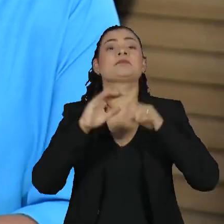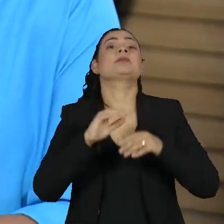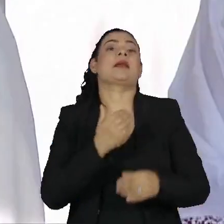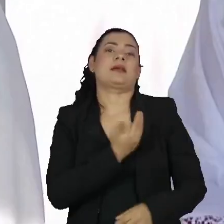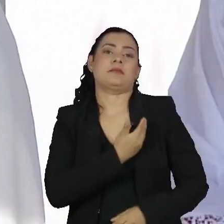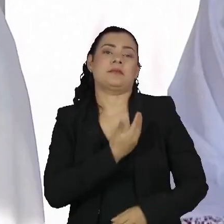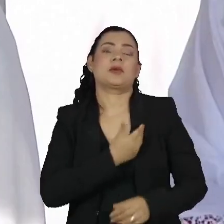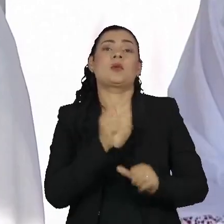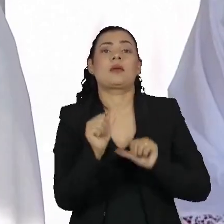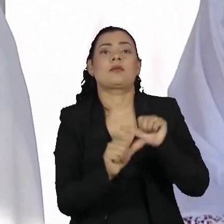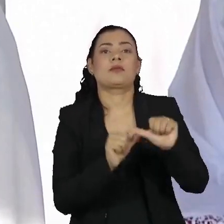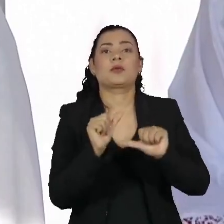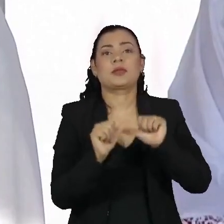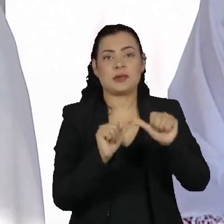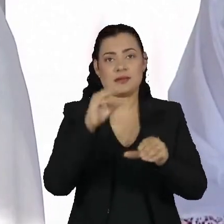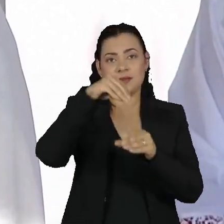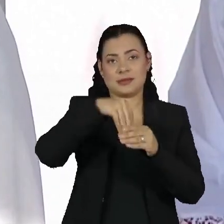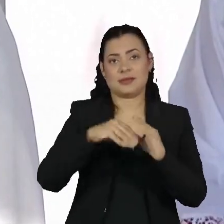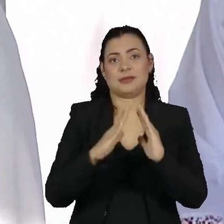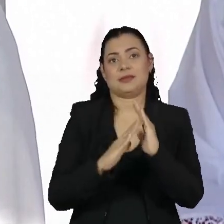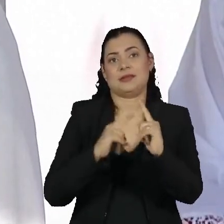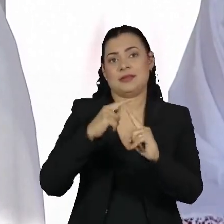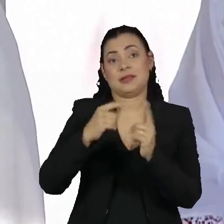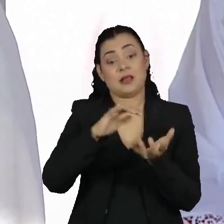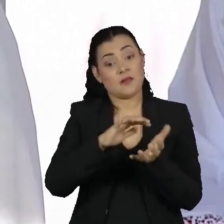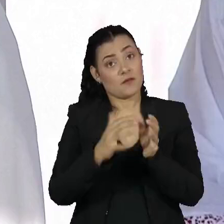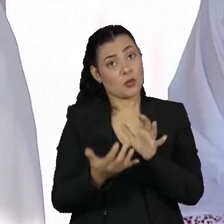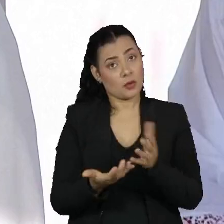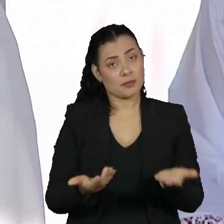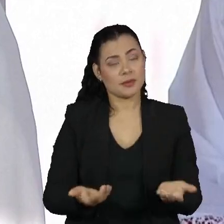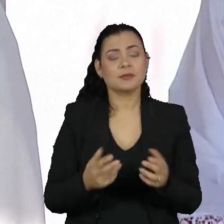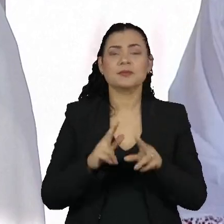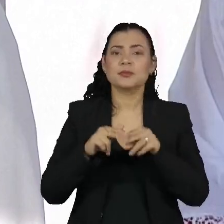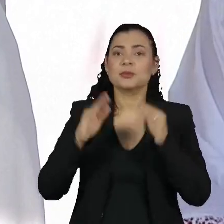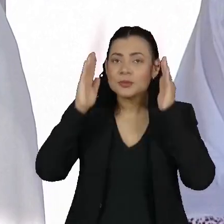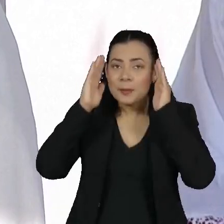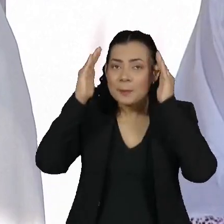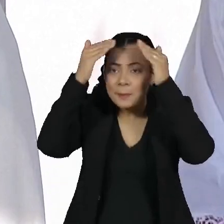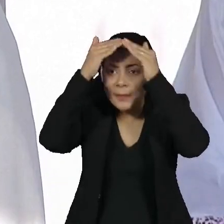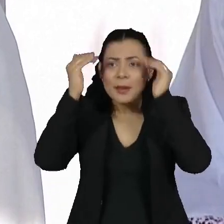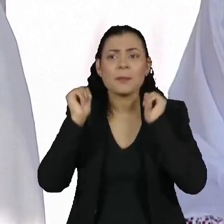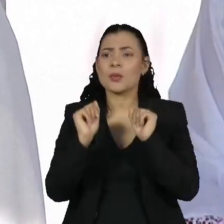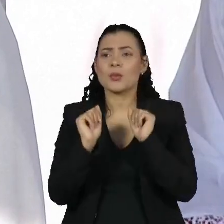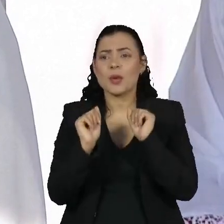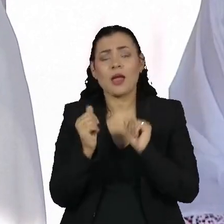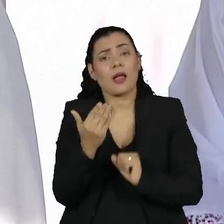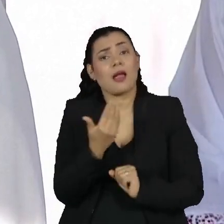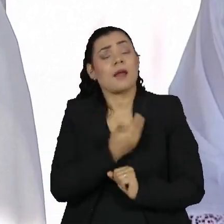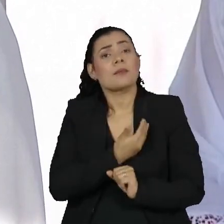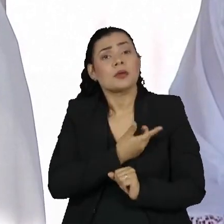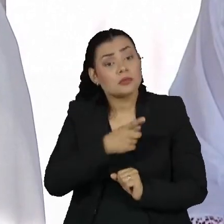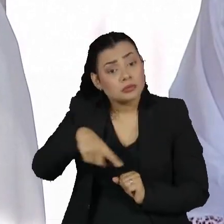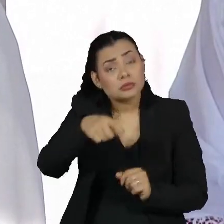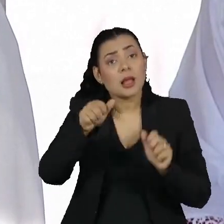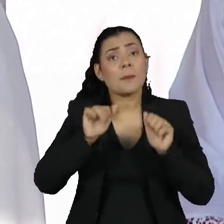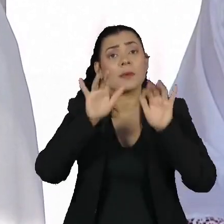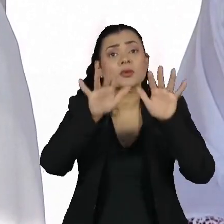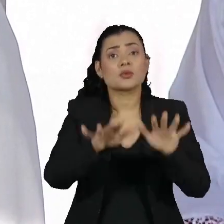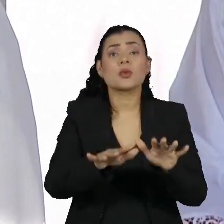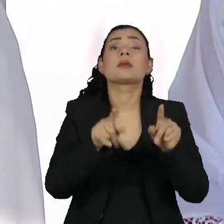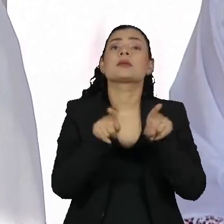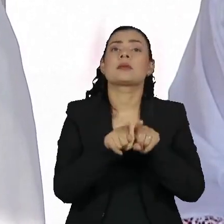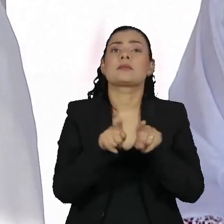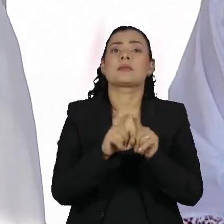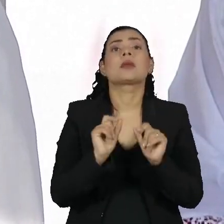igreja entre as mudanças defendidas pelo Papa está a possibilidade de abençoar casais